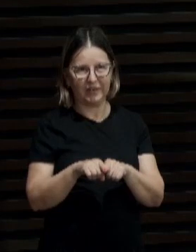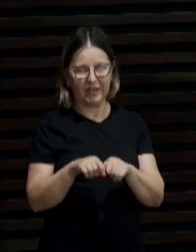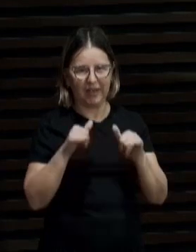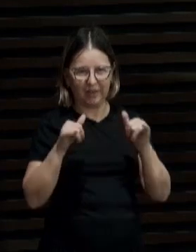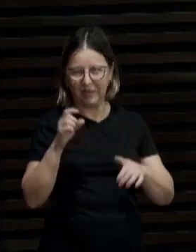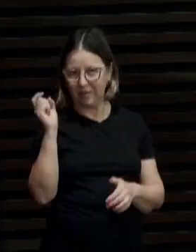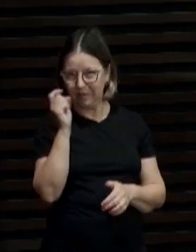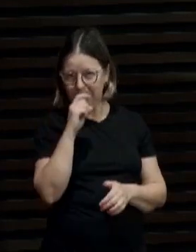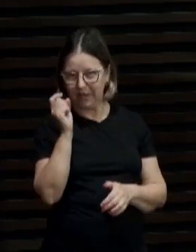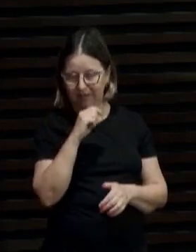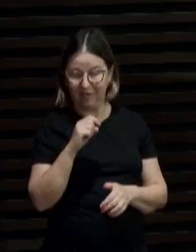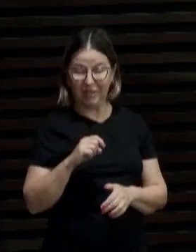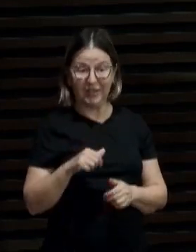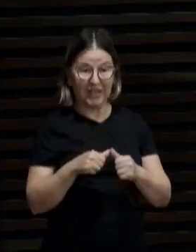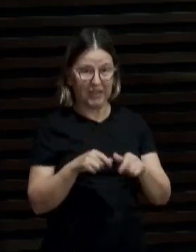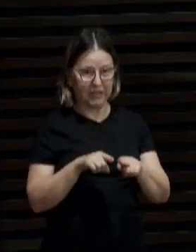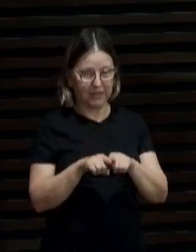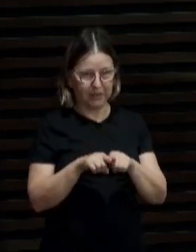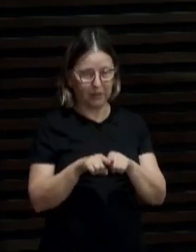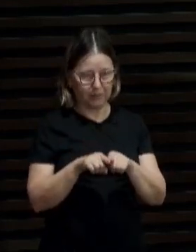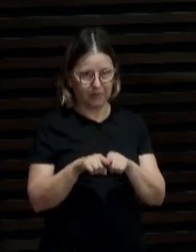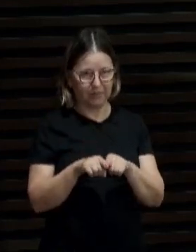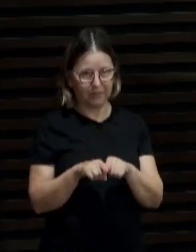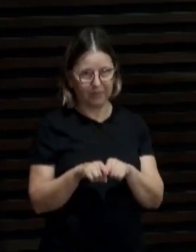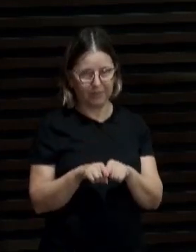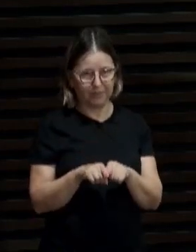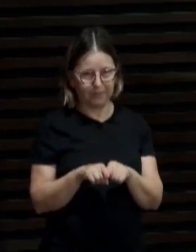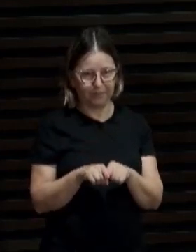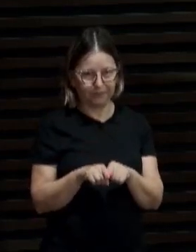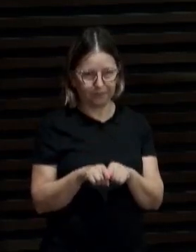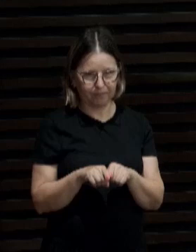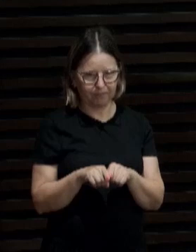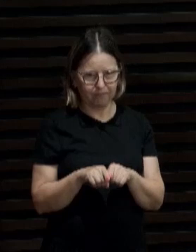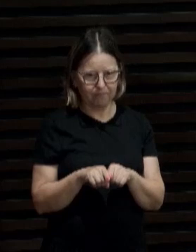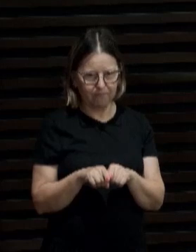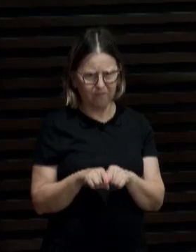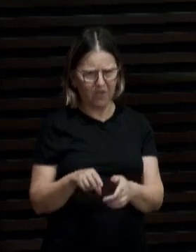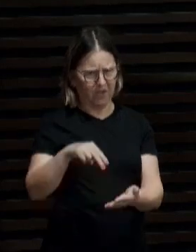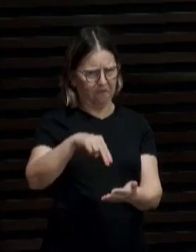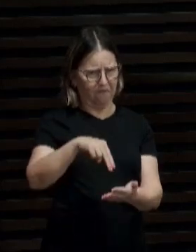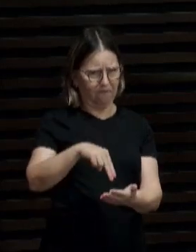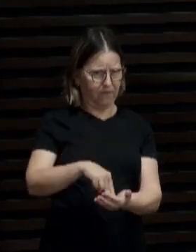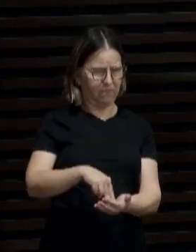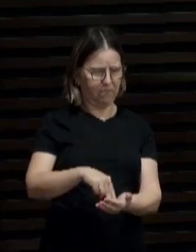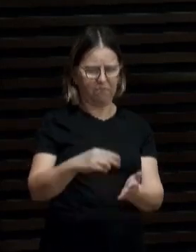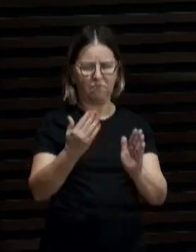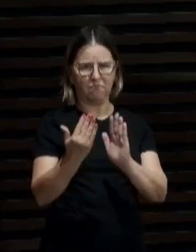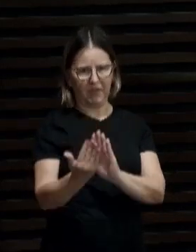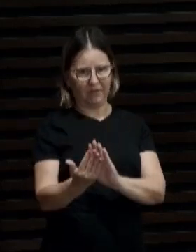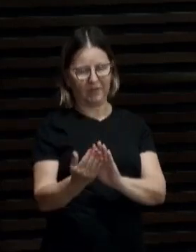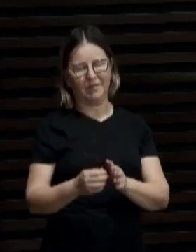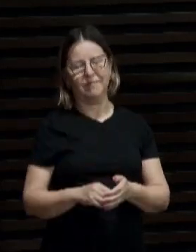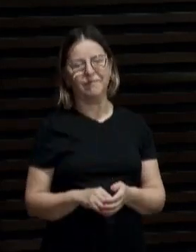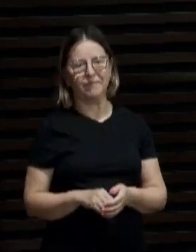aos Efésios, que eles foram capazes de resistir aos nicolaítas, que eram os hereges, que Paulo